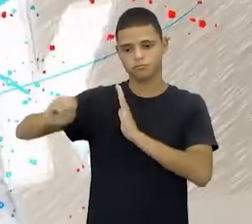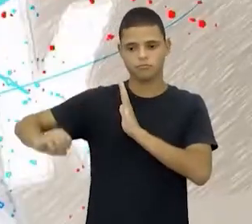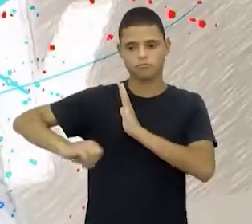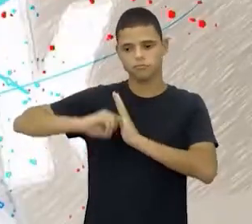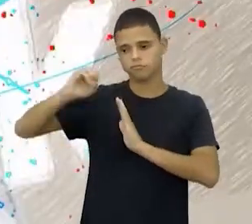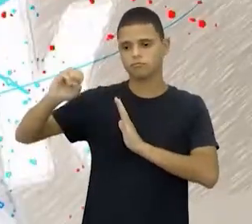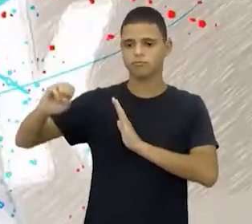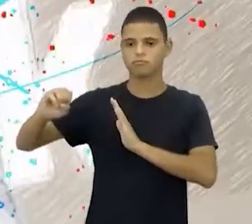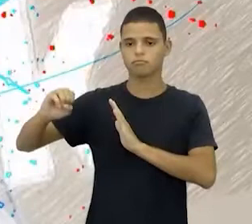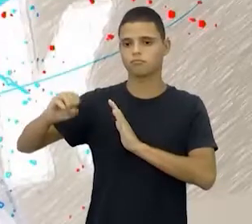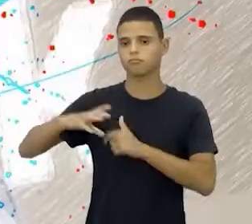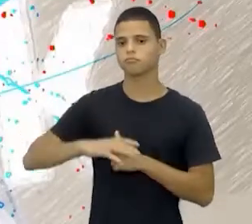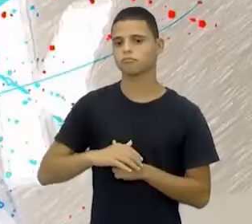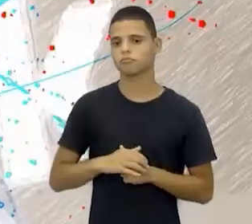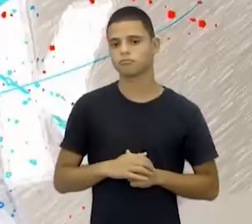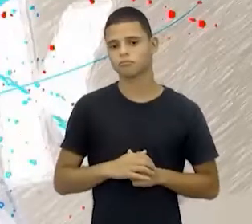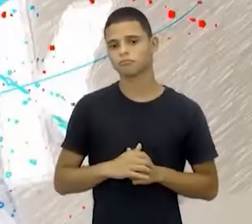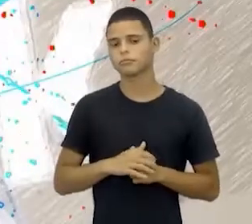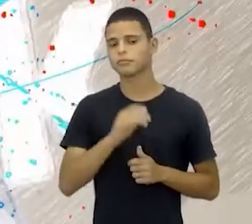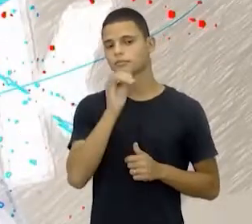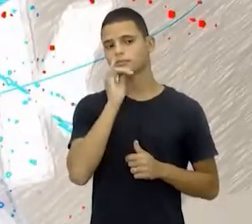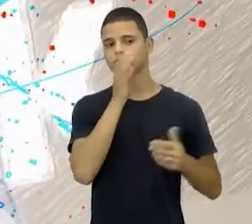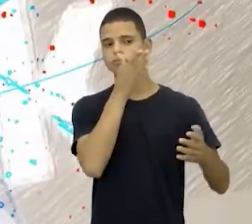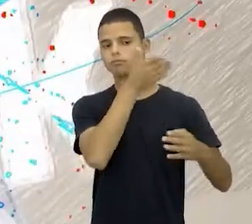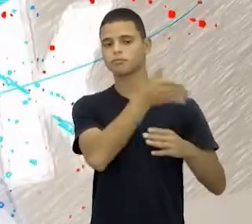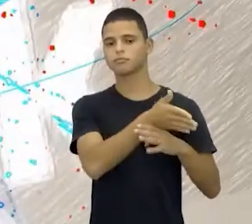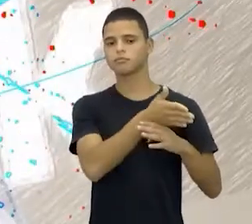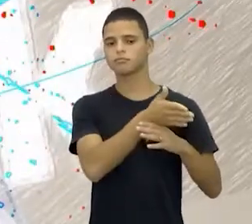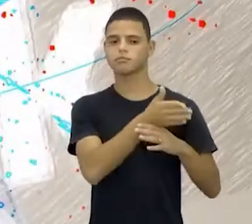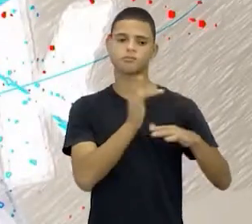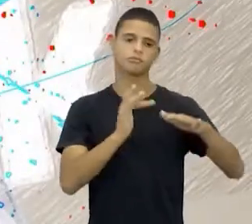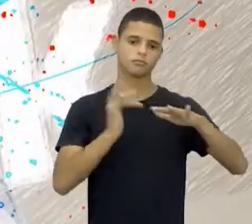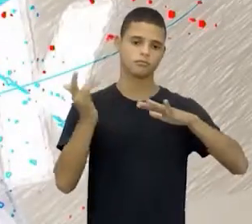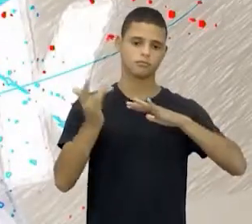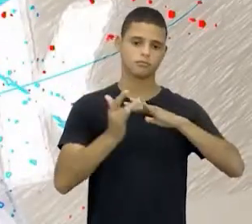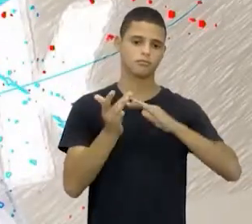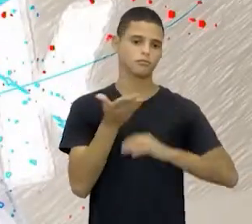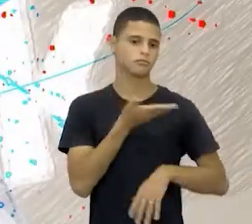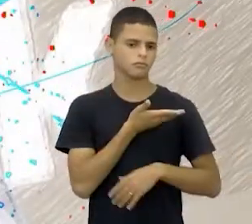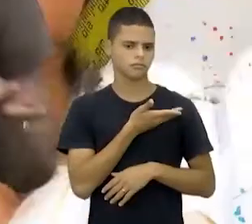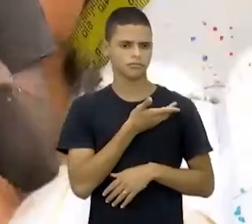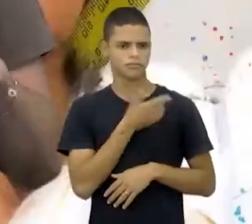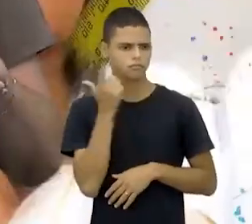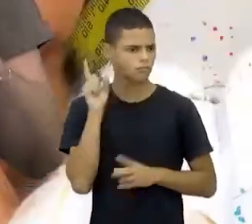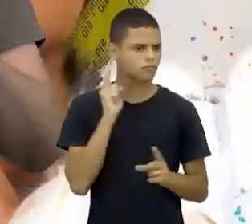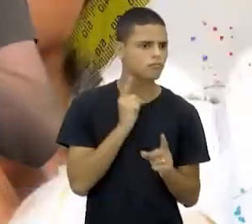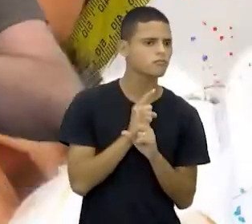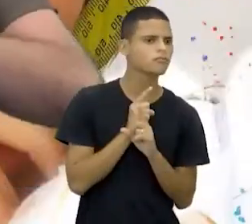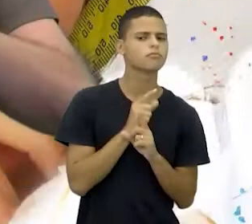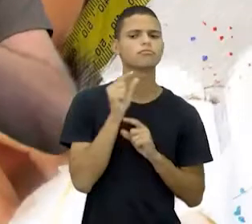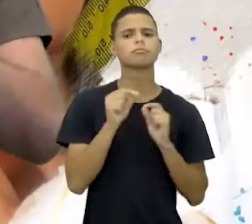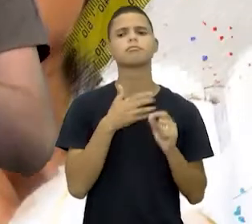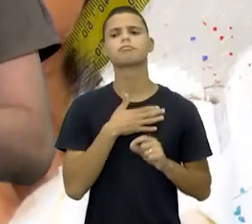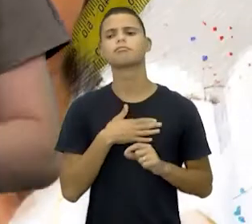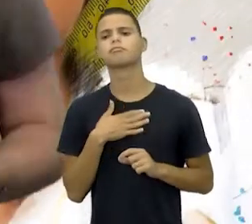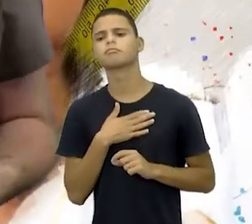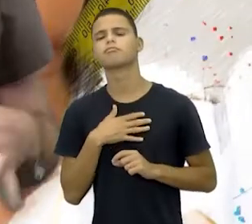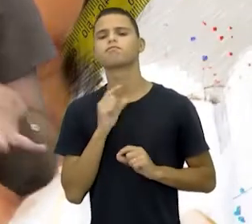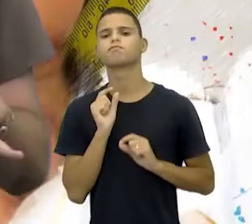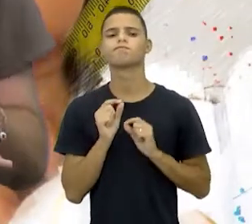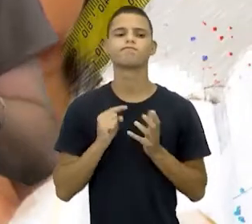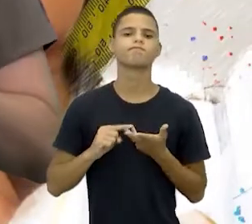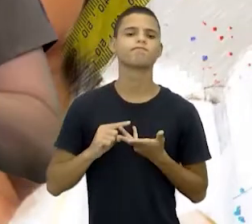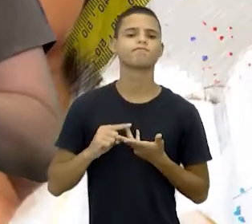se eu entrar na rede social do meu colega, eu consigo descobrir do que ele gosta? A gente consegue descobrir do que ele gosta,